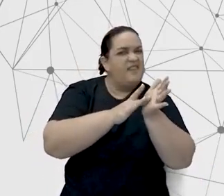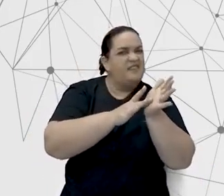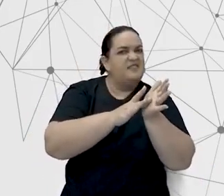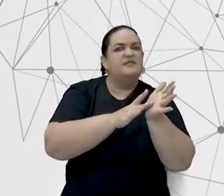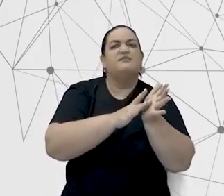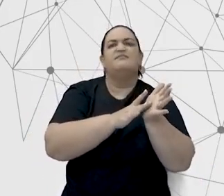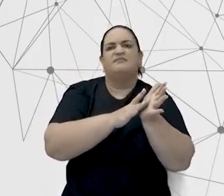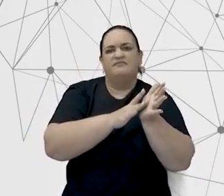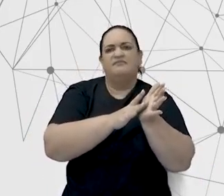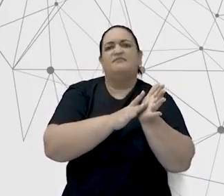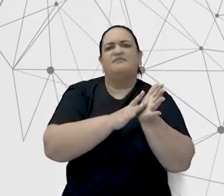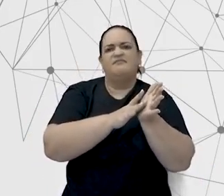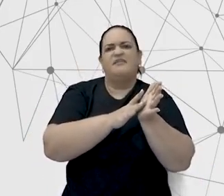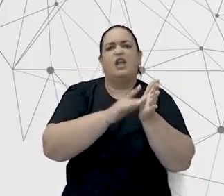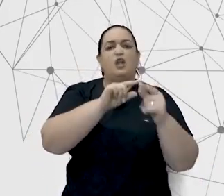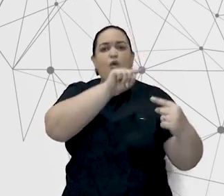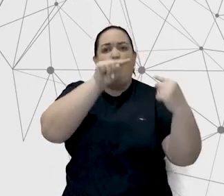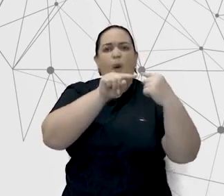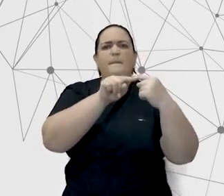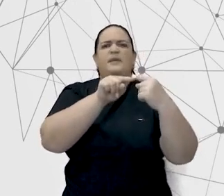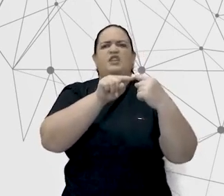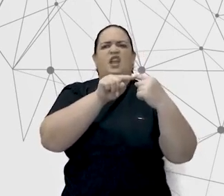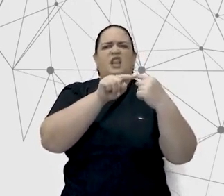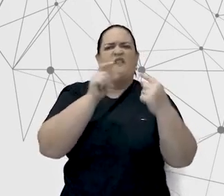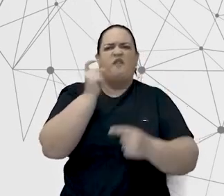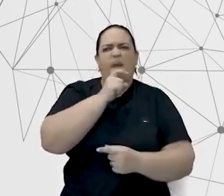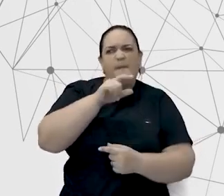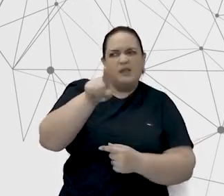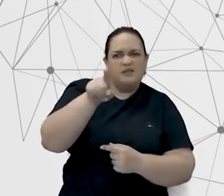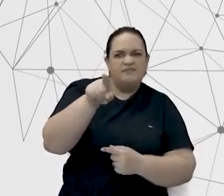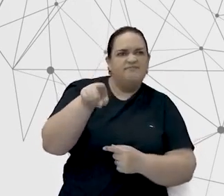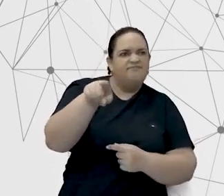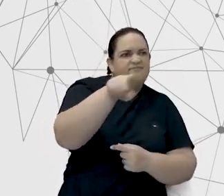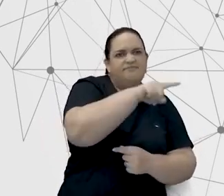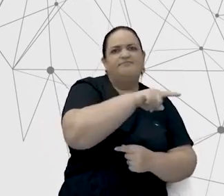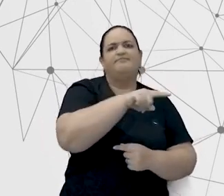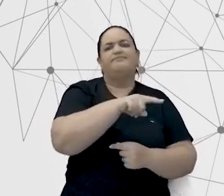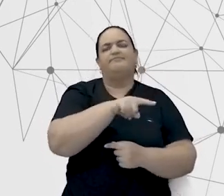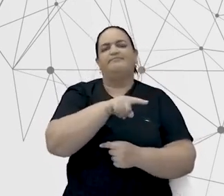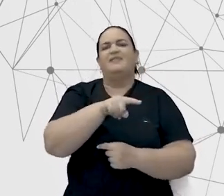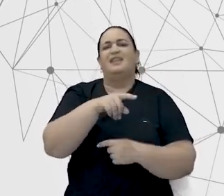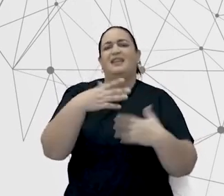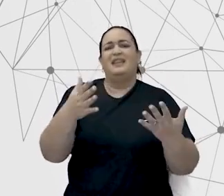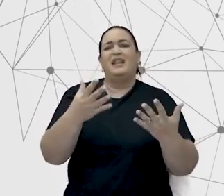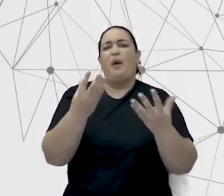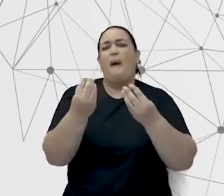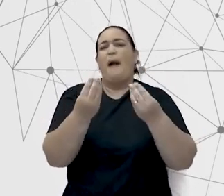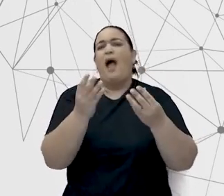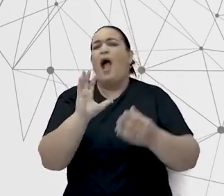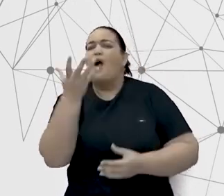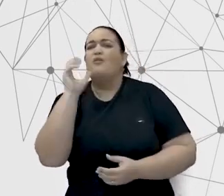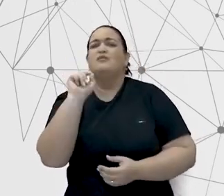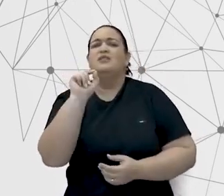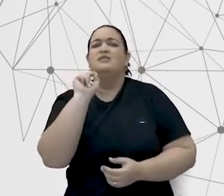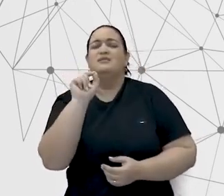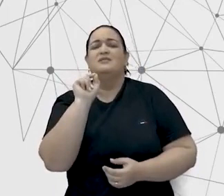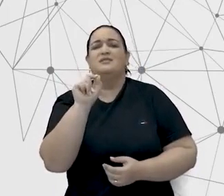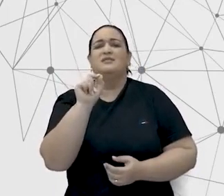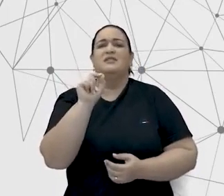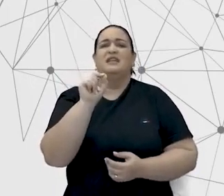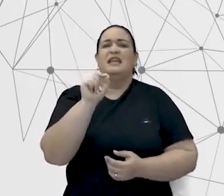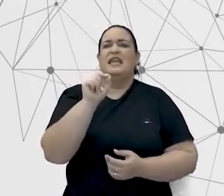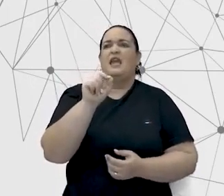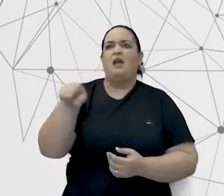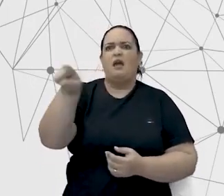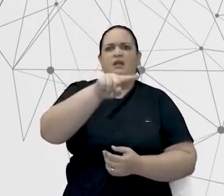para enganar. E como essa notícia muitas vezes apresenta um teor convincente